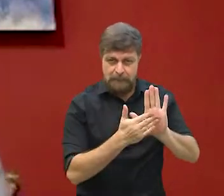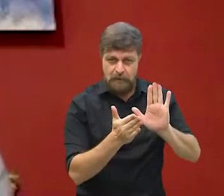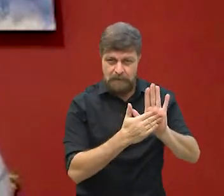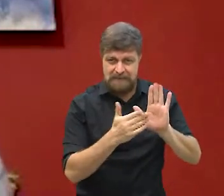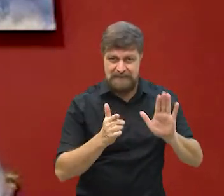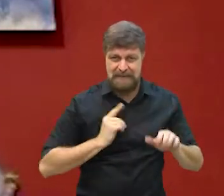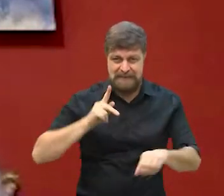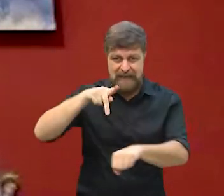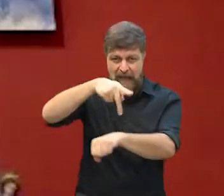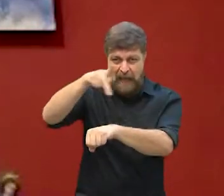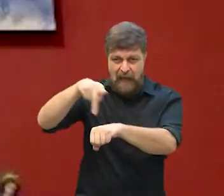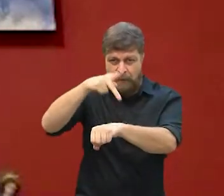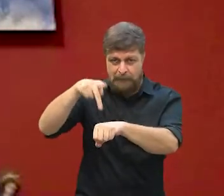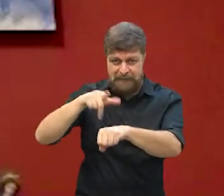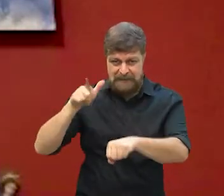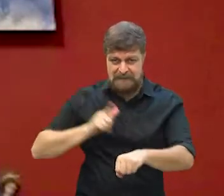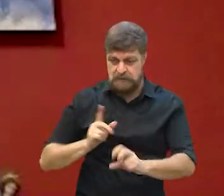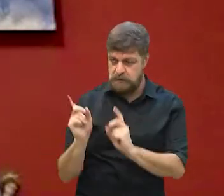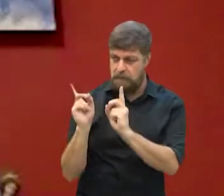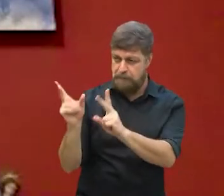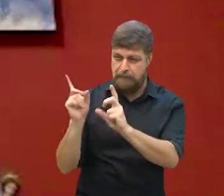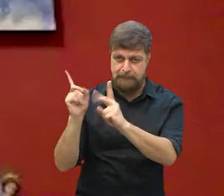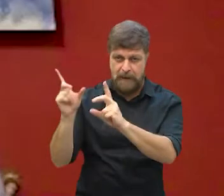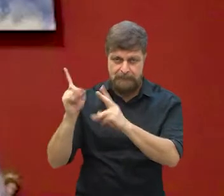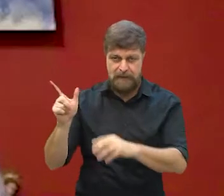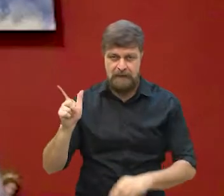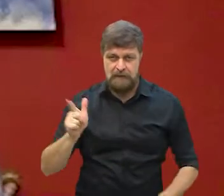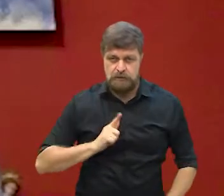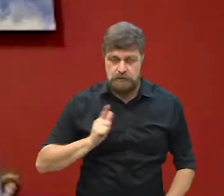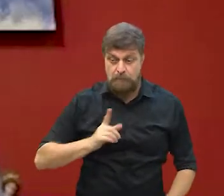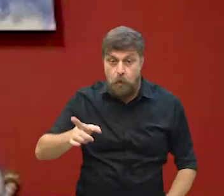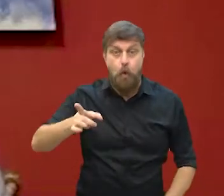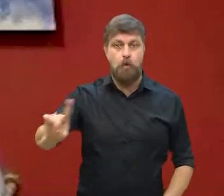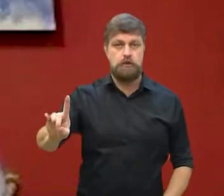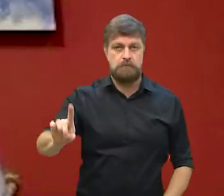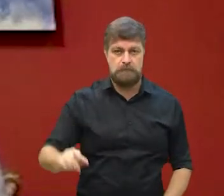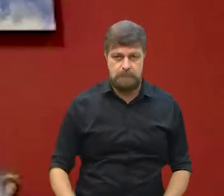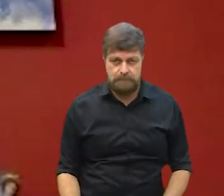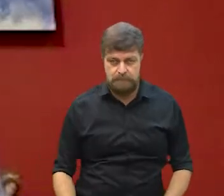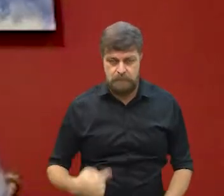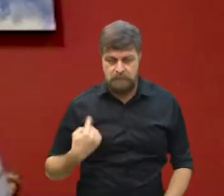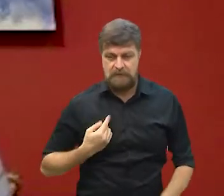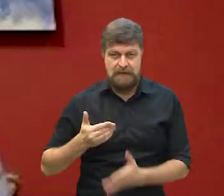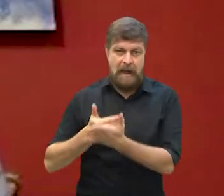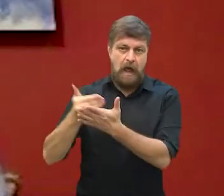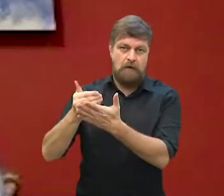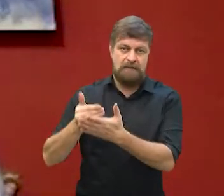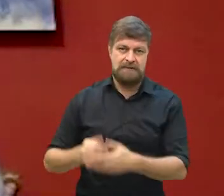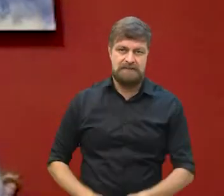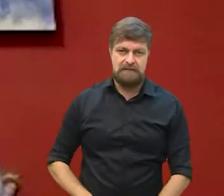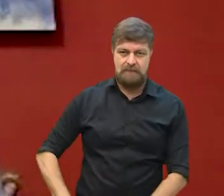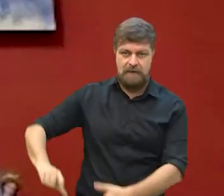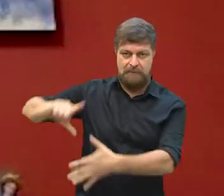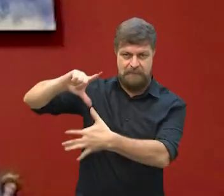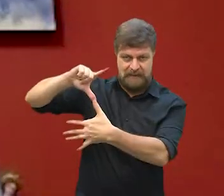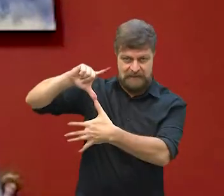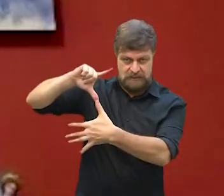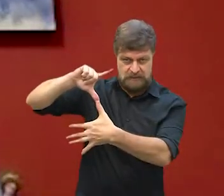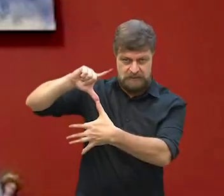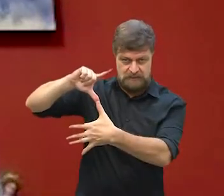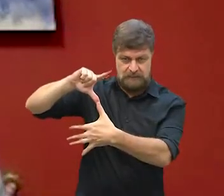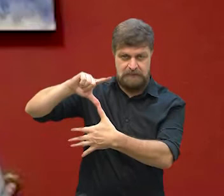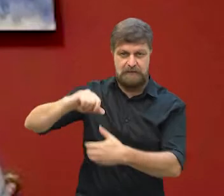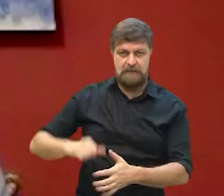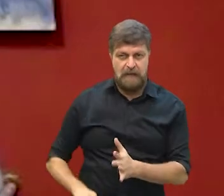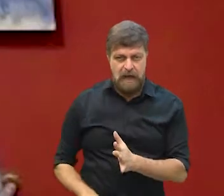players, os países mais fortes, né, até por quantidade, por exigência. Por último, a gente poderia começar com a América Latina. Primeiro